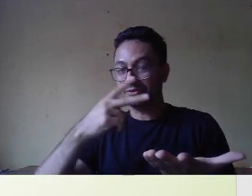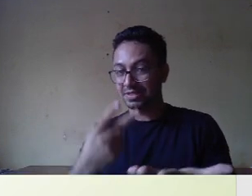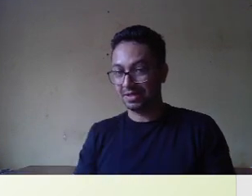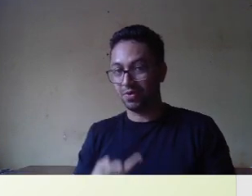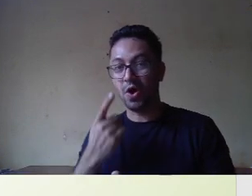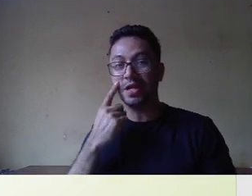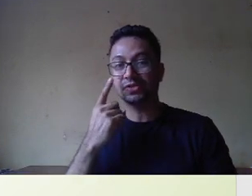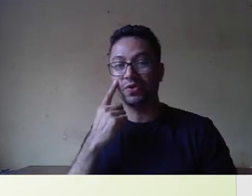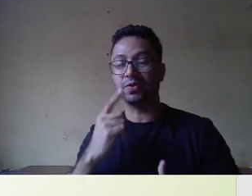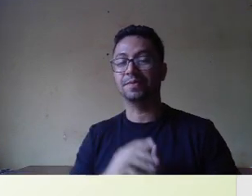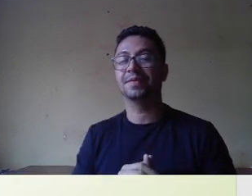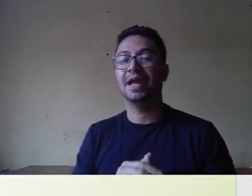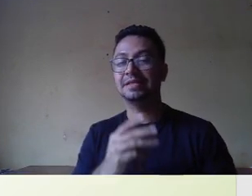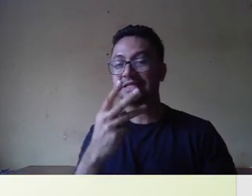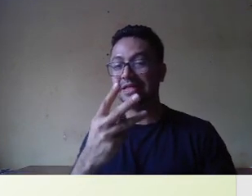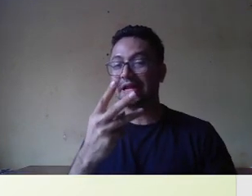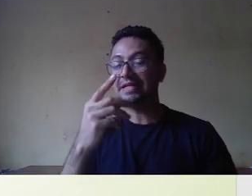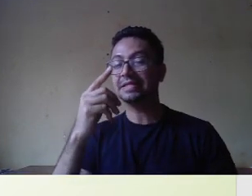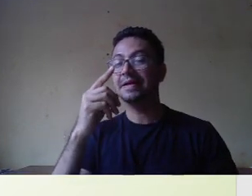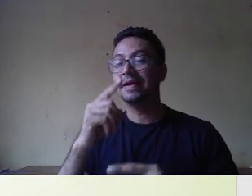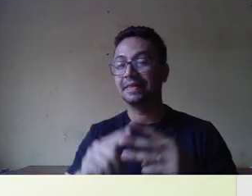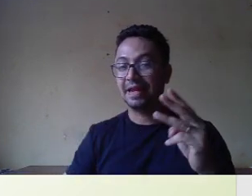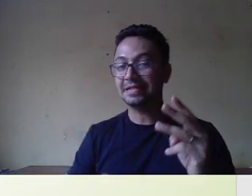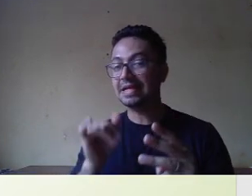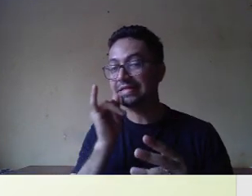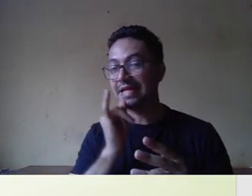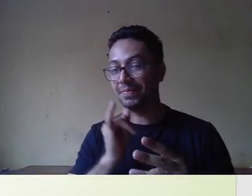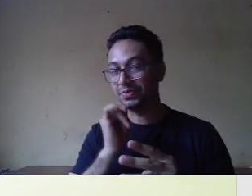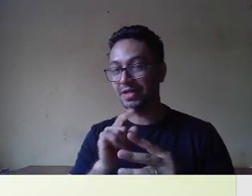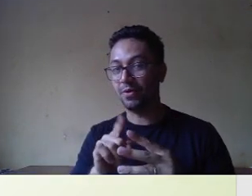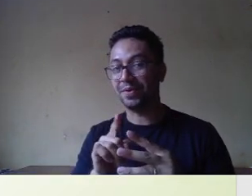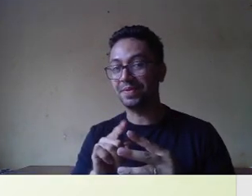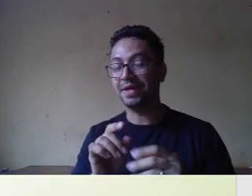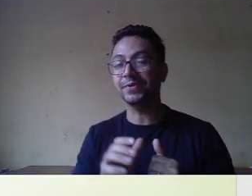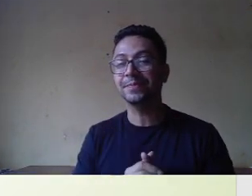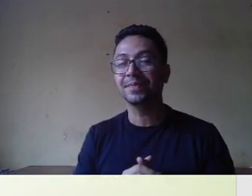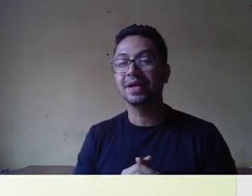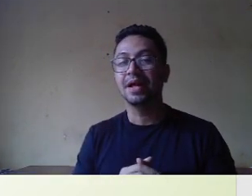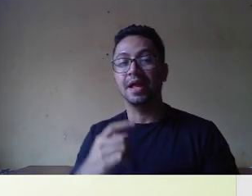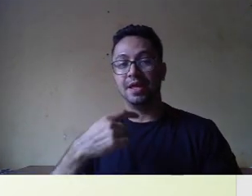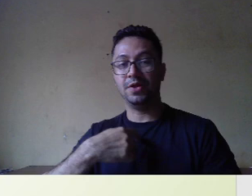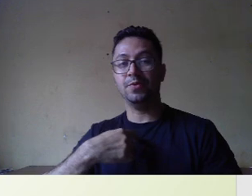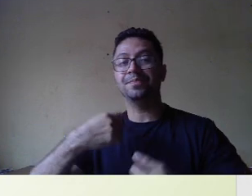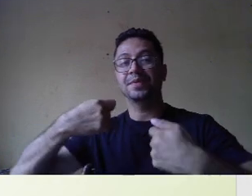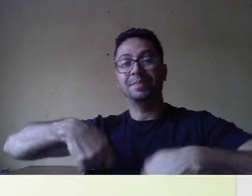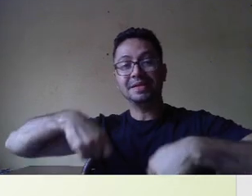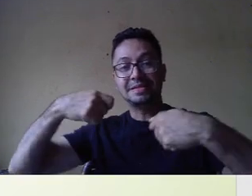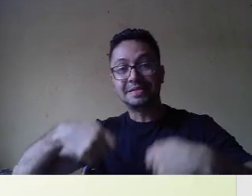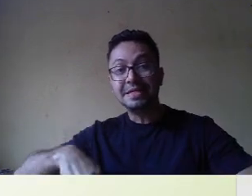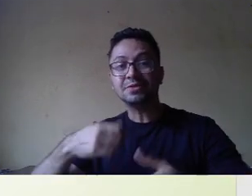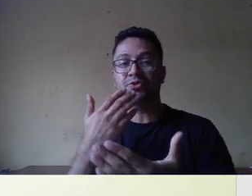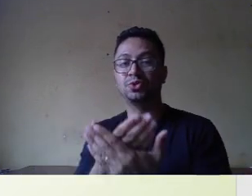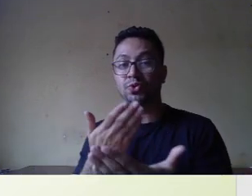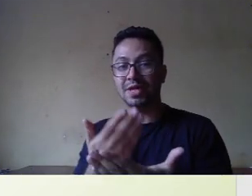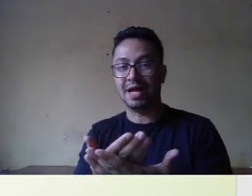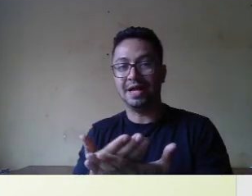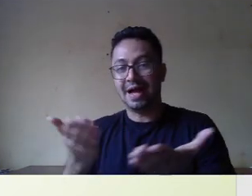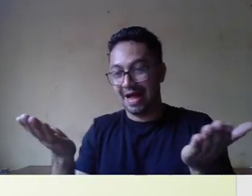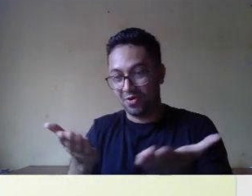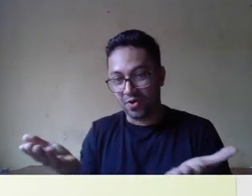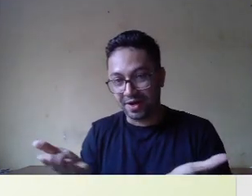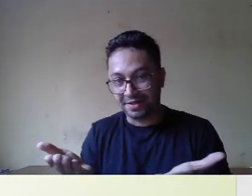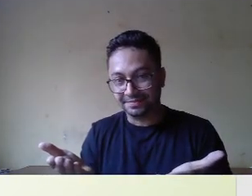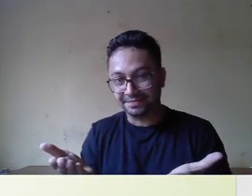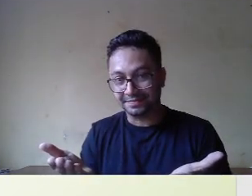feita a tradução, olha só esses três exemplos, né? O primeiro, eu preciso